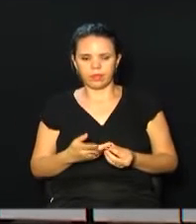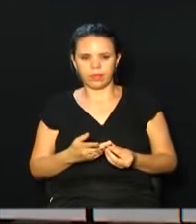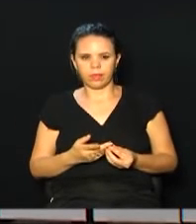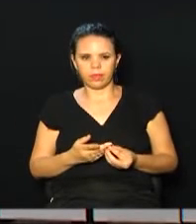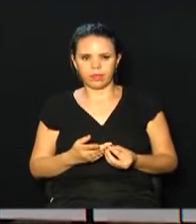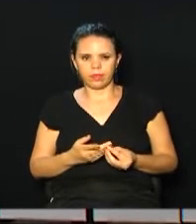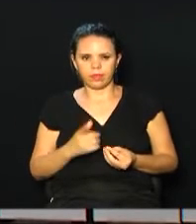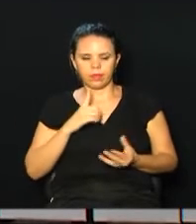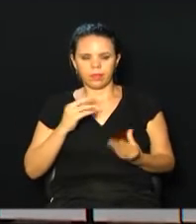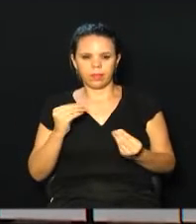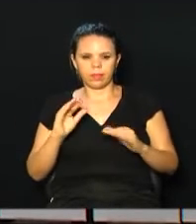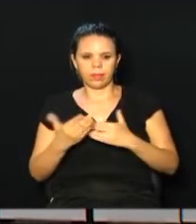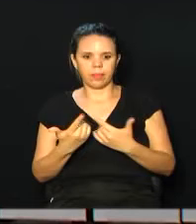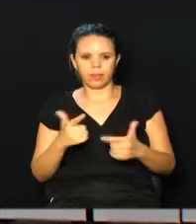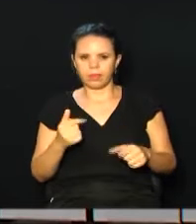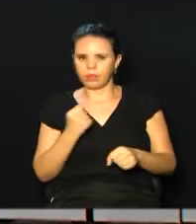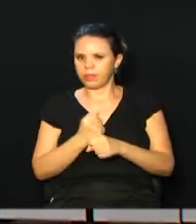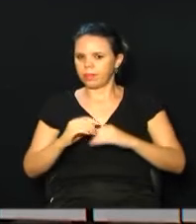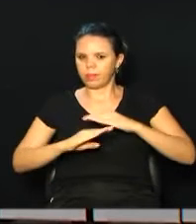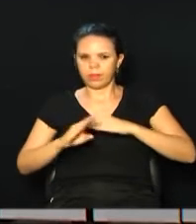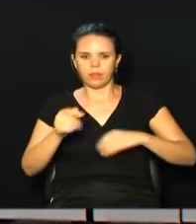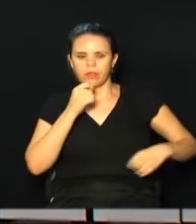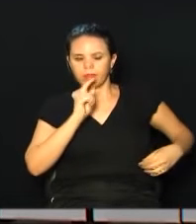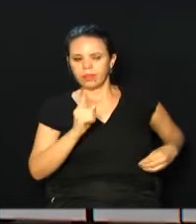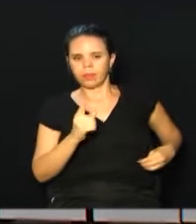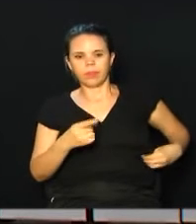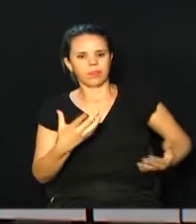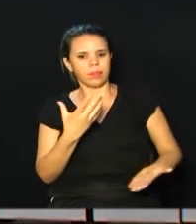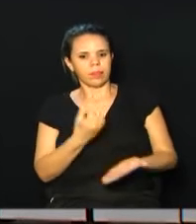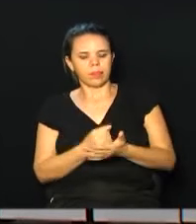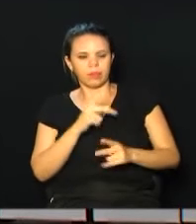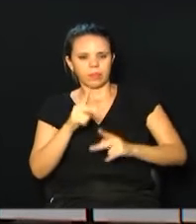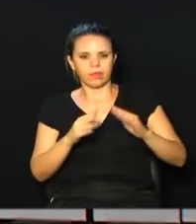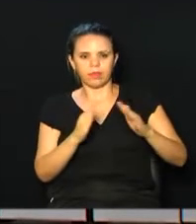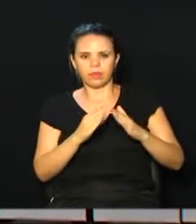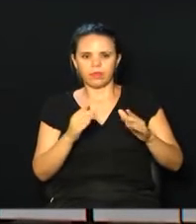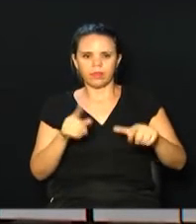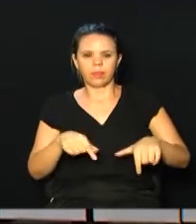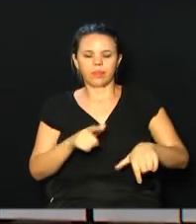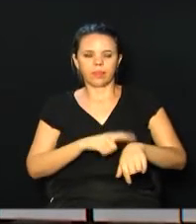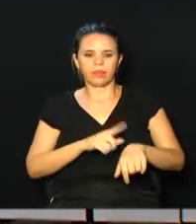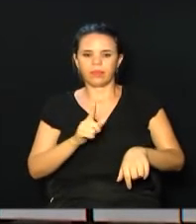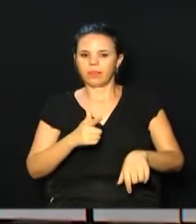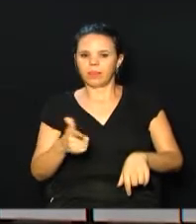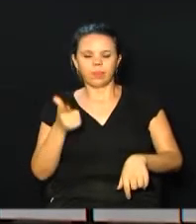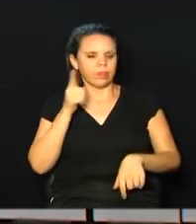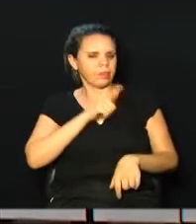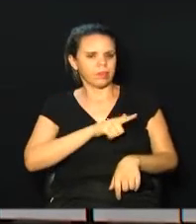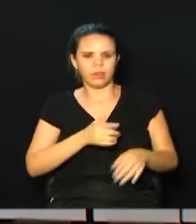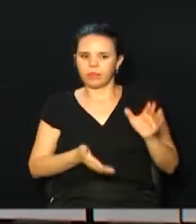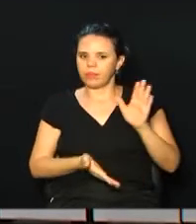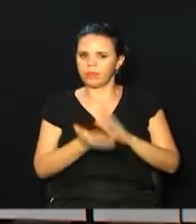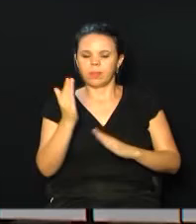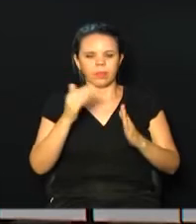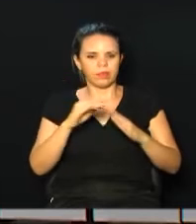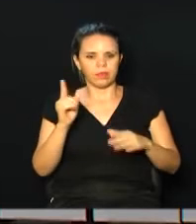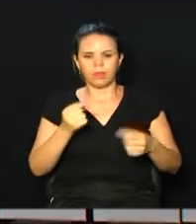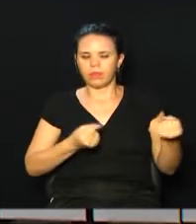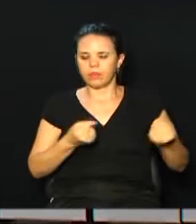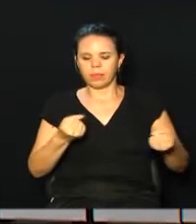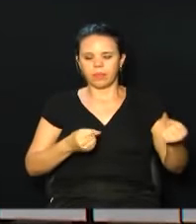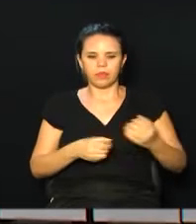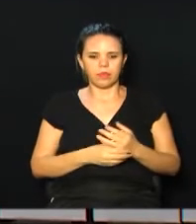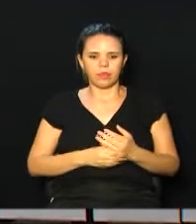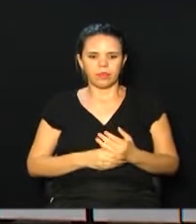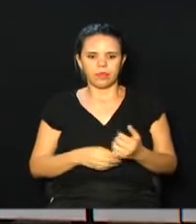muitos bairros que não tem a pavimentação asfáltica, tem moradores lá nesse momento que não estão conseguindo sair de casa com o carro,